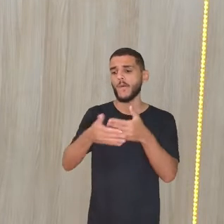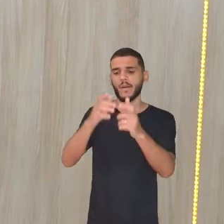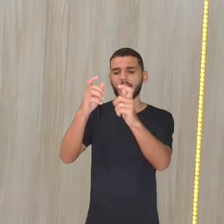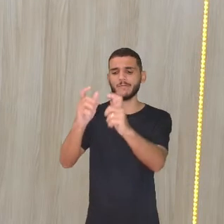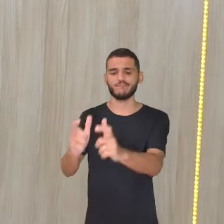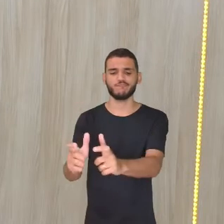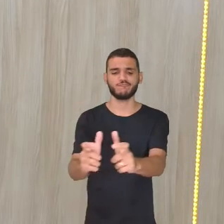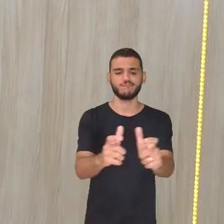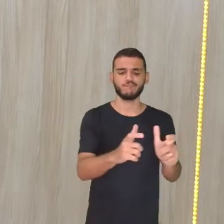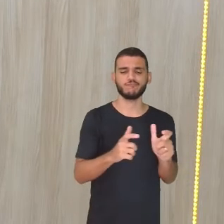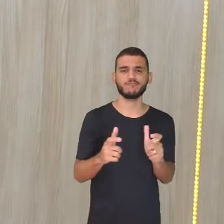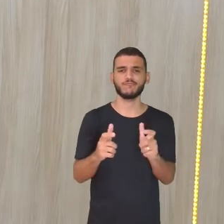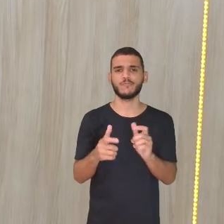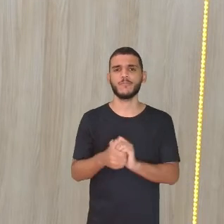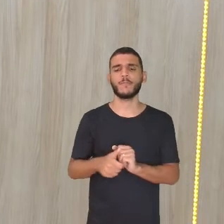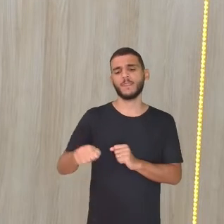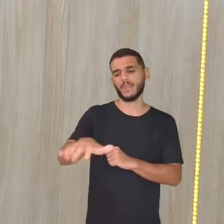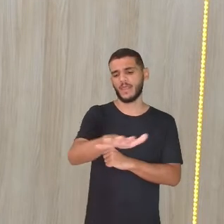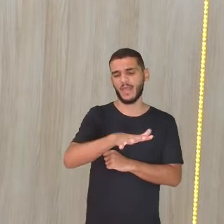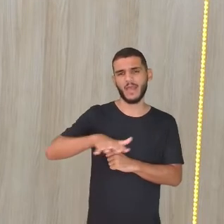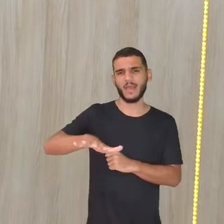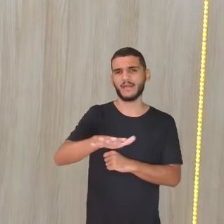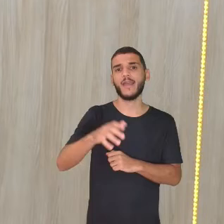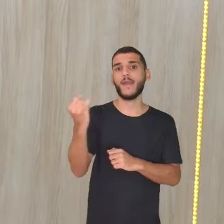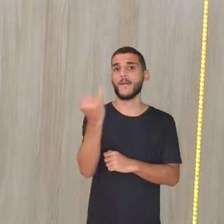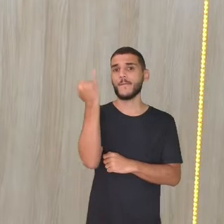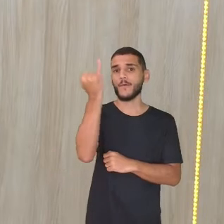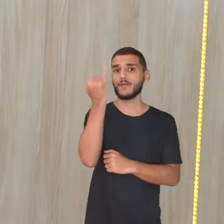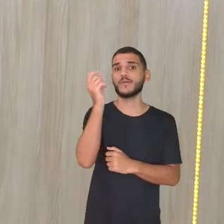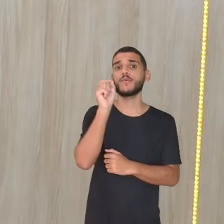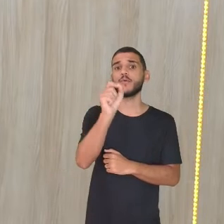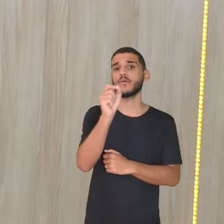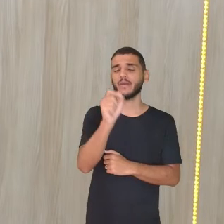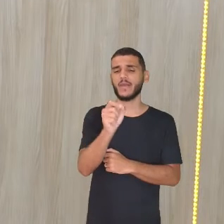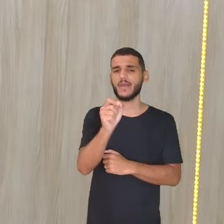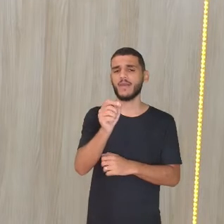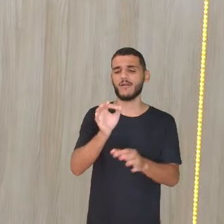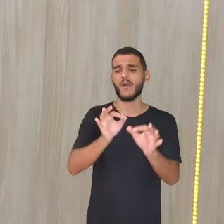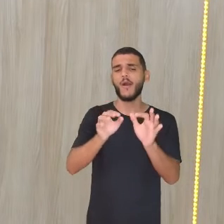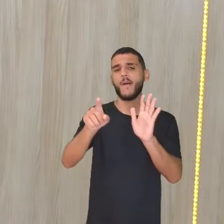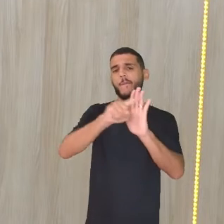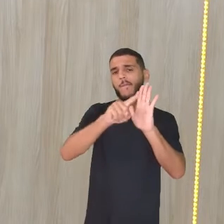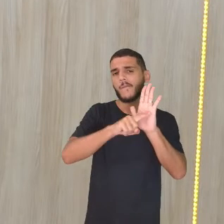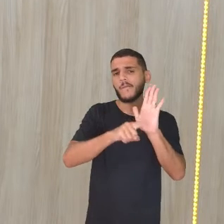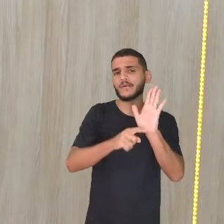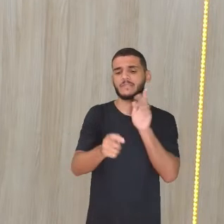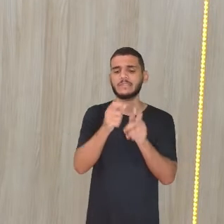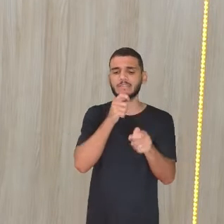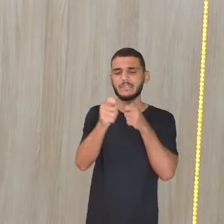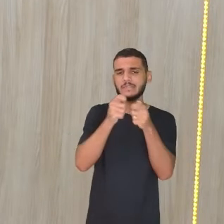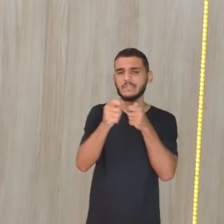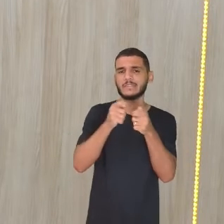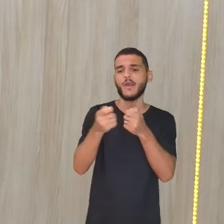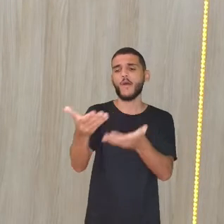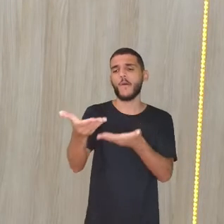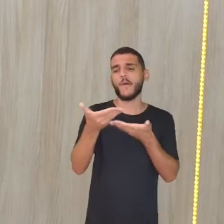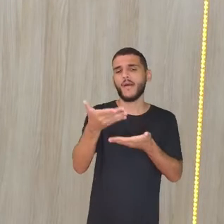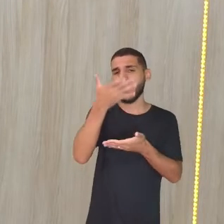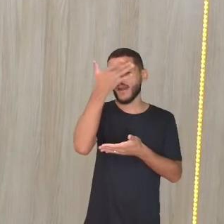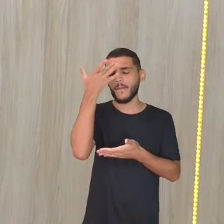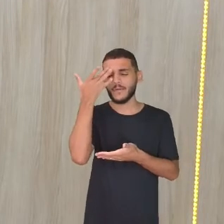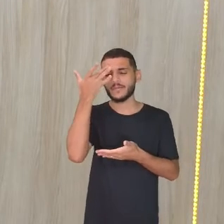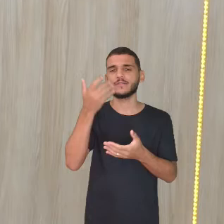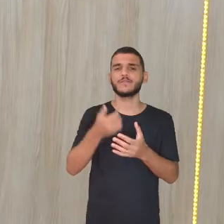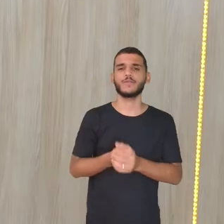é importante, não é, convidar para uma entrevista, planejar essa entrevista e convidar aquela pessoa, não é,